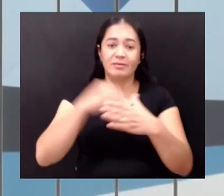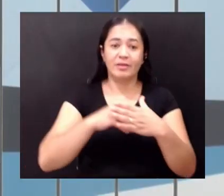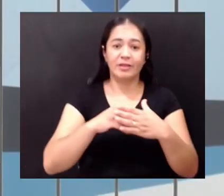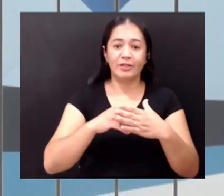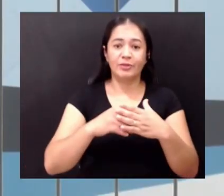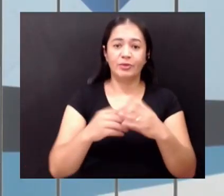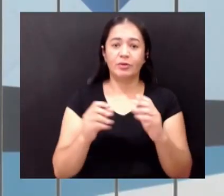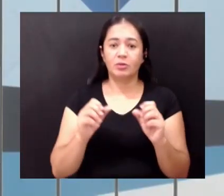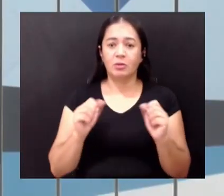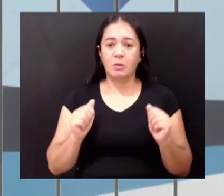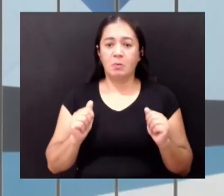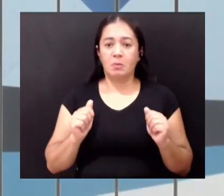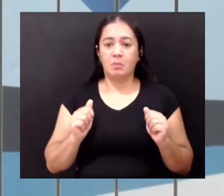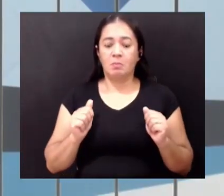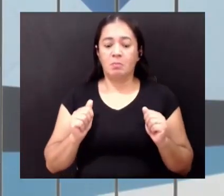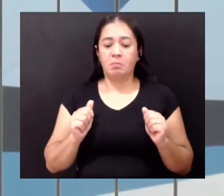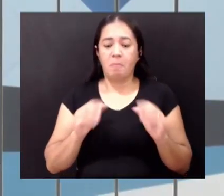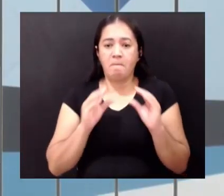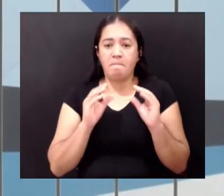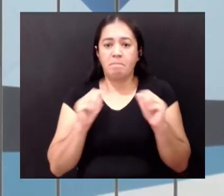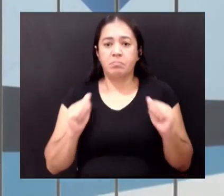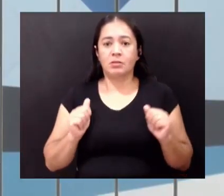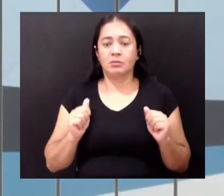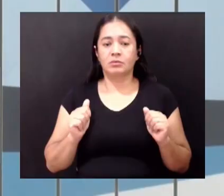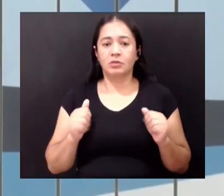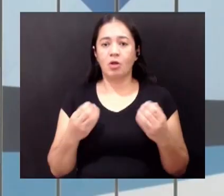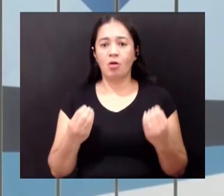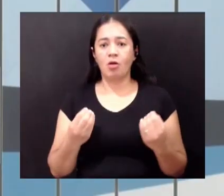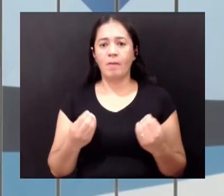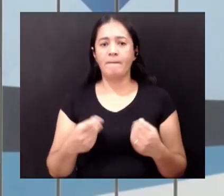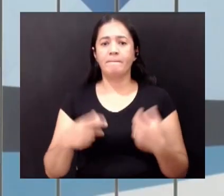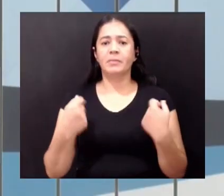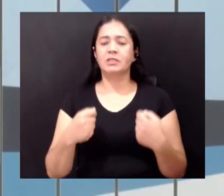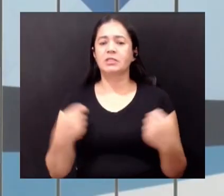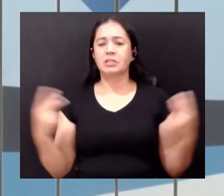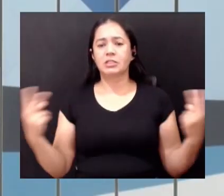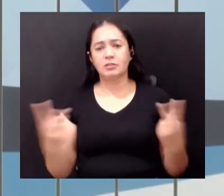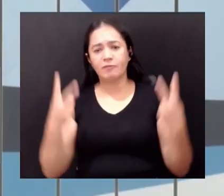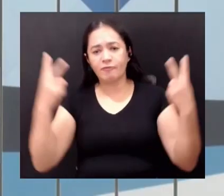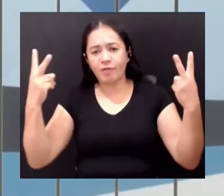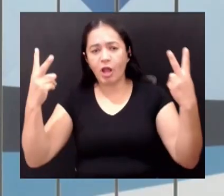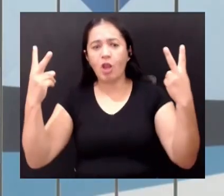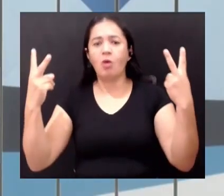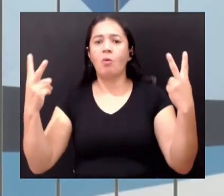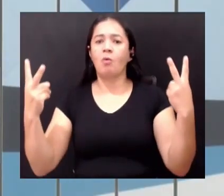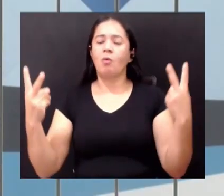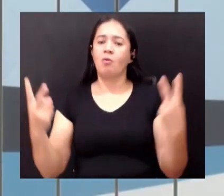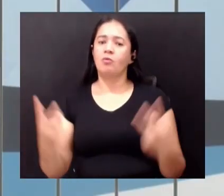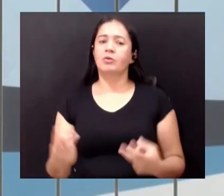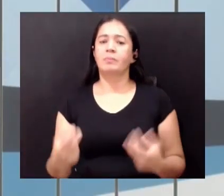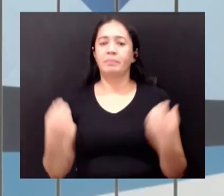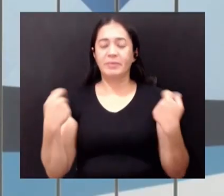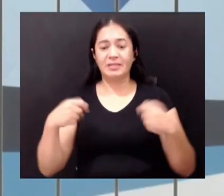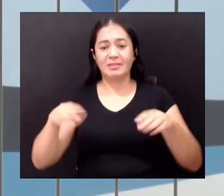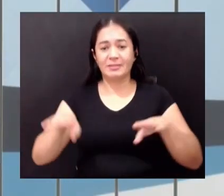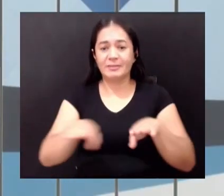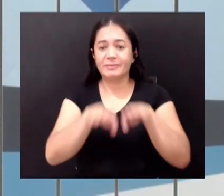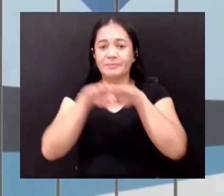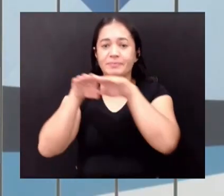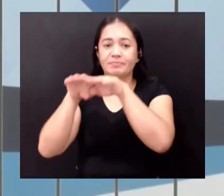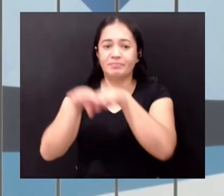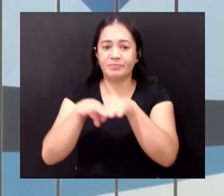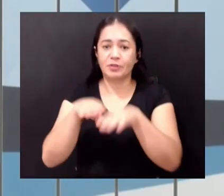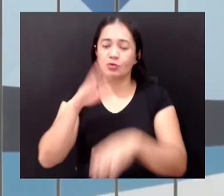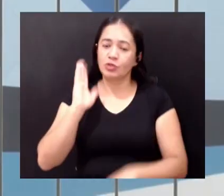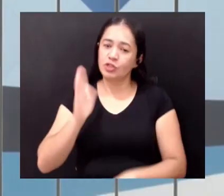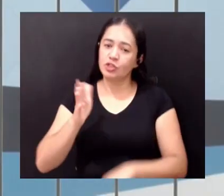tem muito a ver com essa questão de reputação, de valores. Então, isso precisa estar muito alinhado, né, com o que vem sendo feito. E você sabe uma